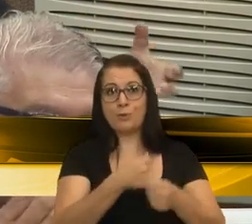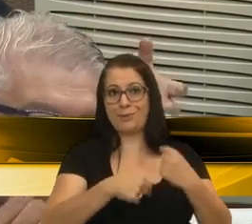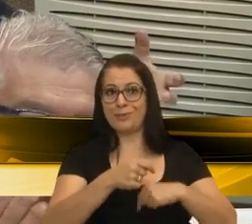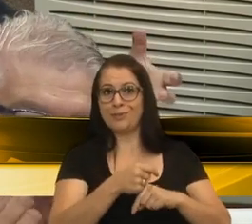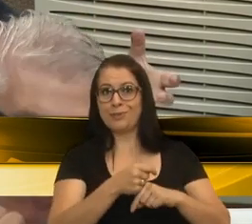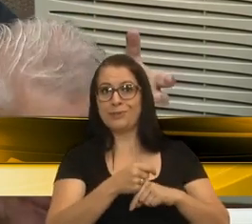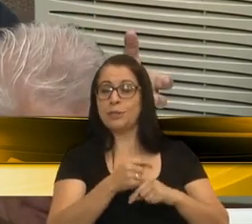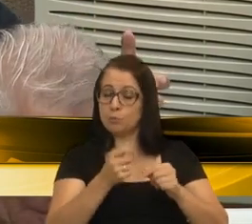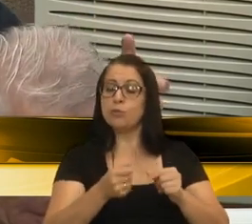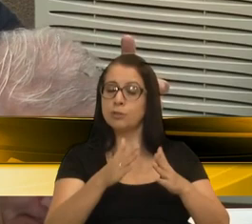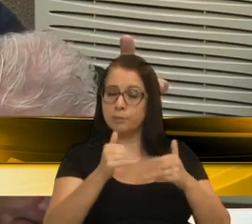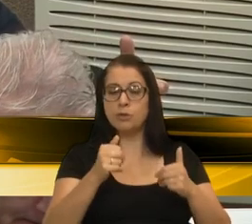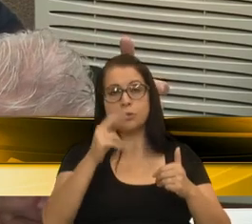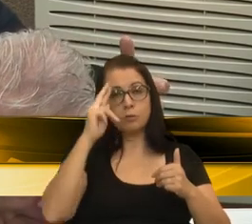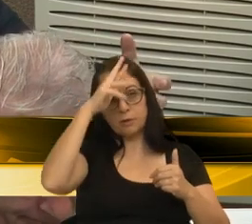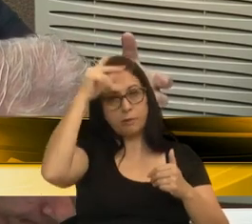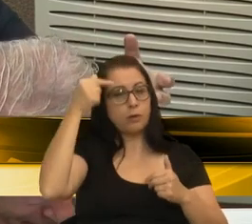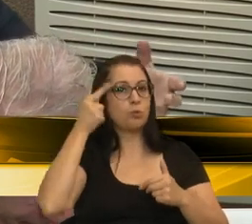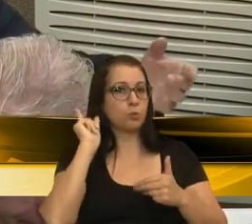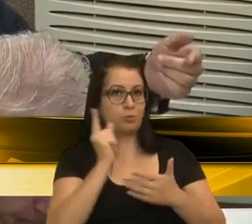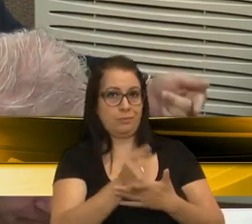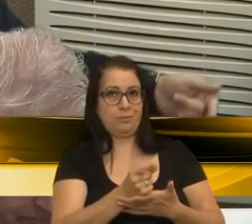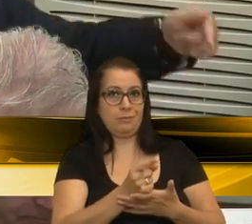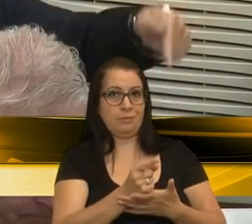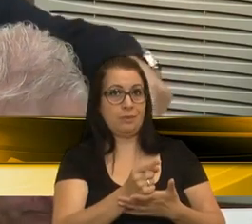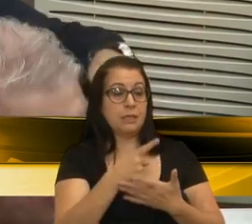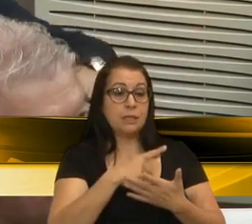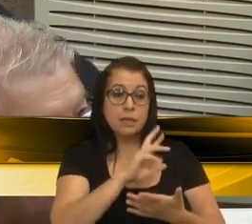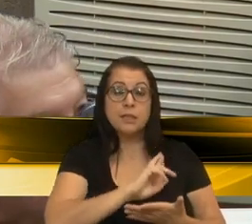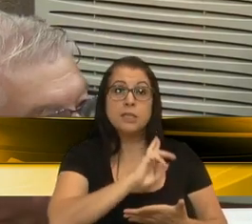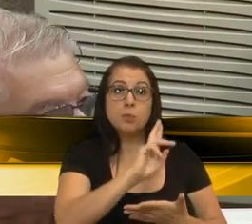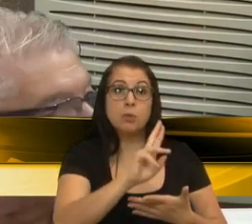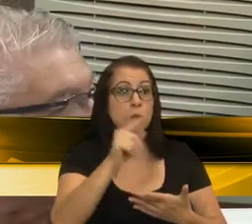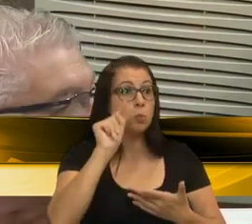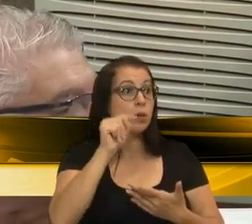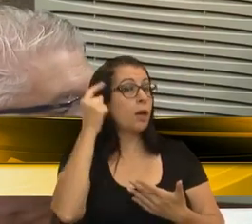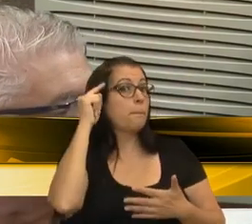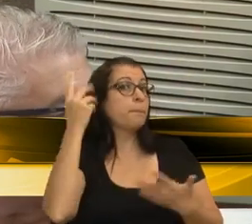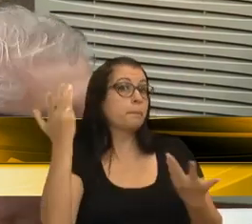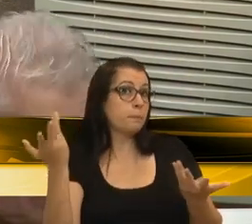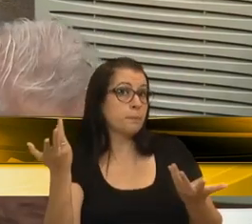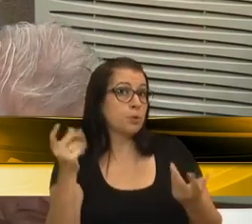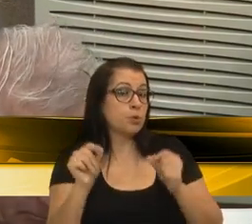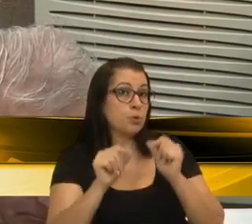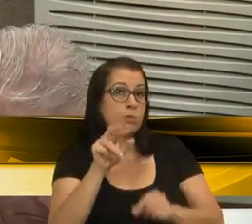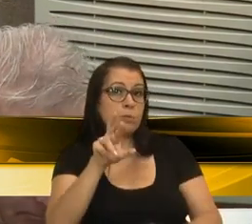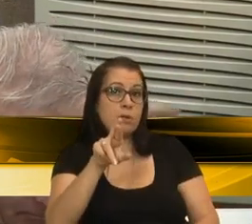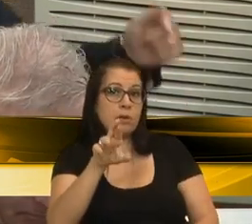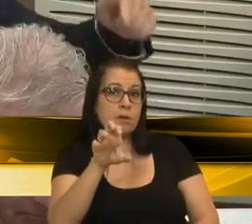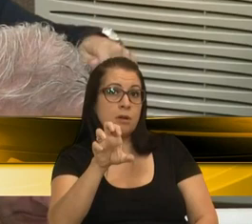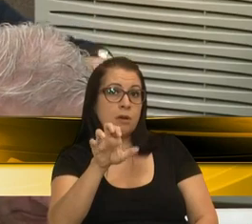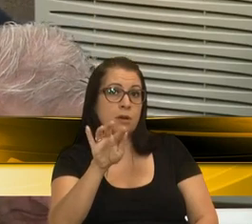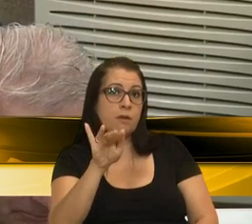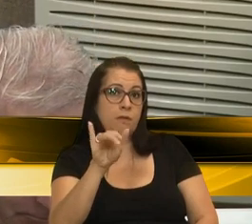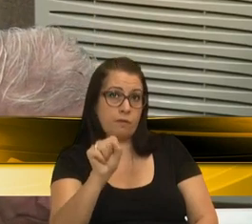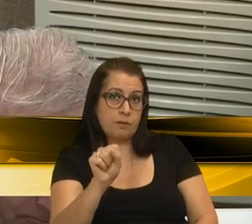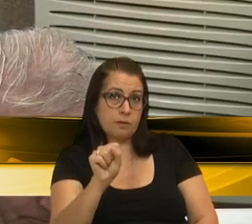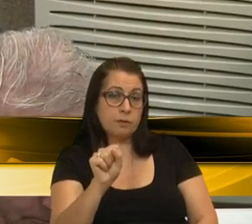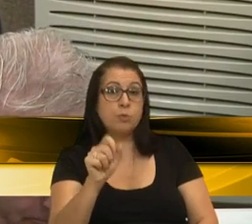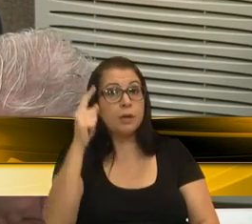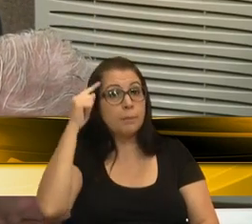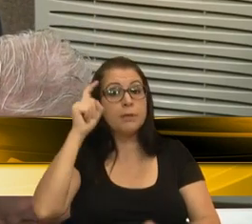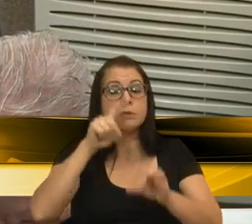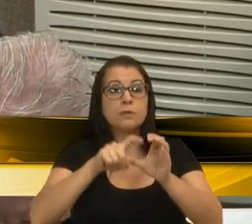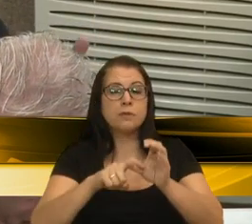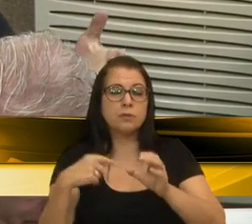ter sido solicitado para o prefeito lá ontem. E ele que desse a resposta do que ele pensa com relação ao refis. E aquilo que ele pensa dos devedores para a